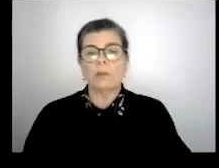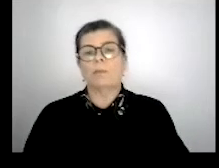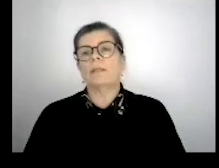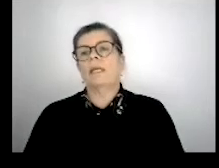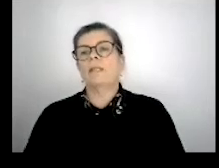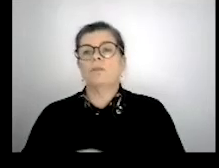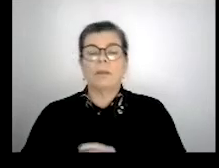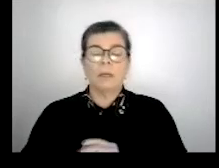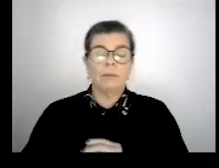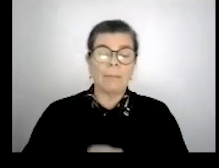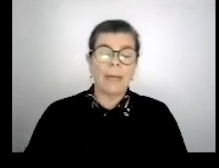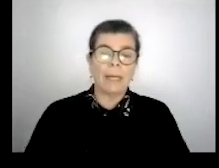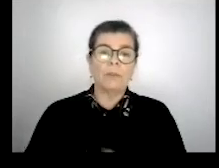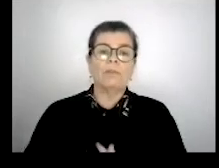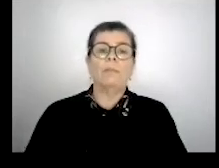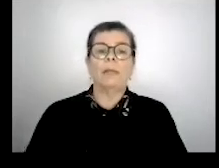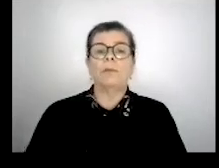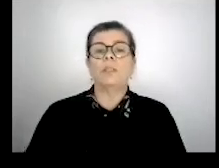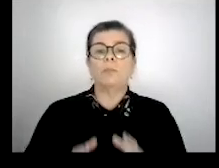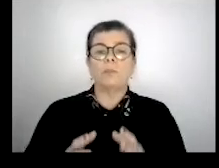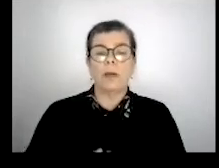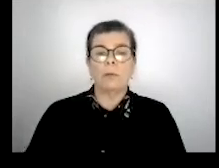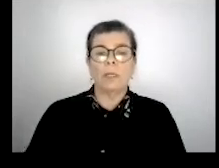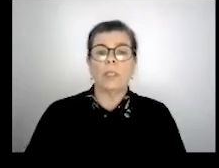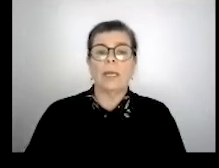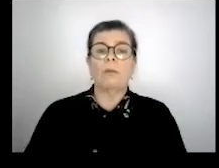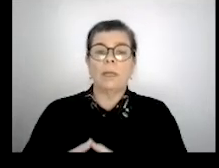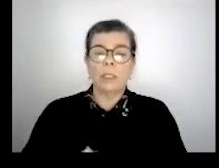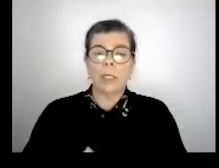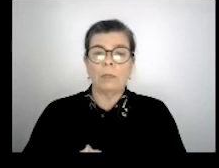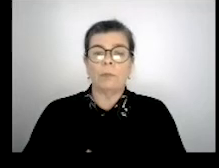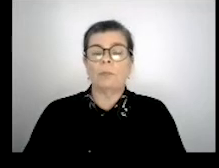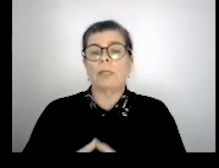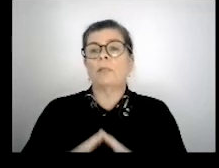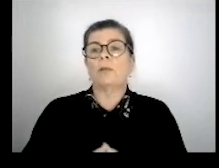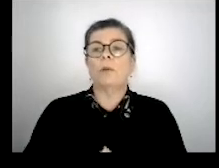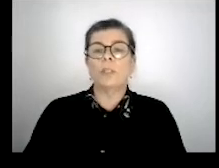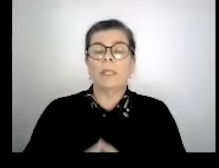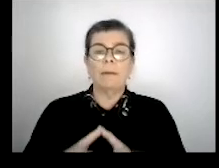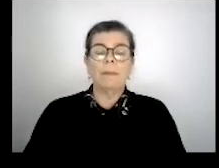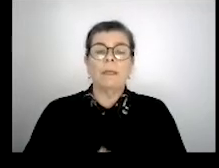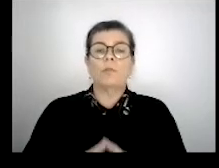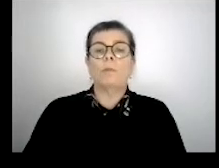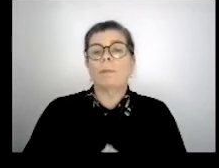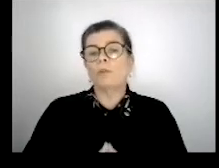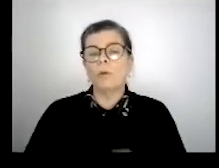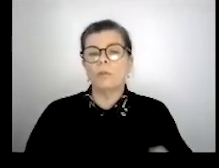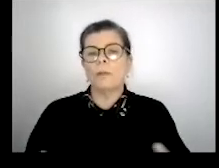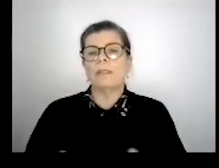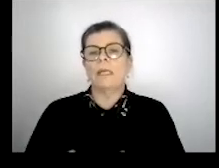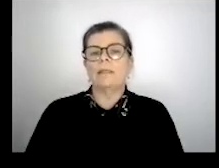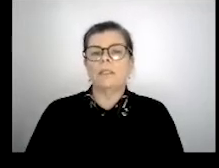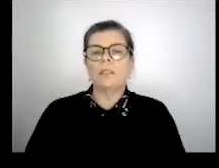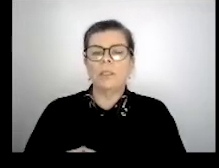somente para os pacientes amarelos e vermelhos. Sentimos falta, e já era o planejado para o simulado da noite, ter sombra para todos